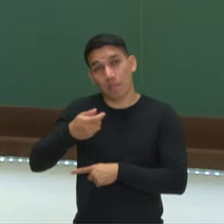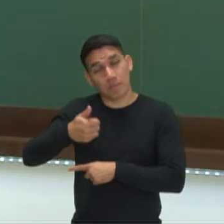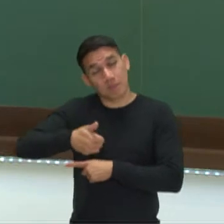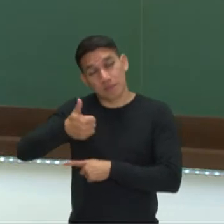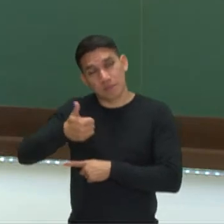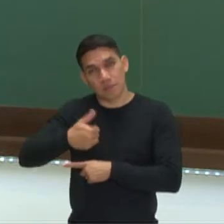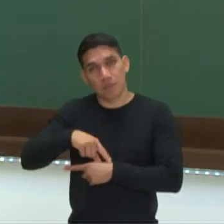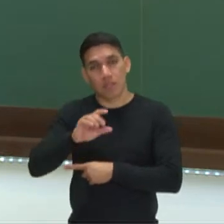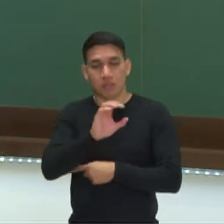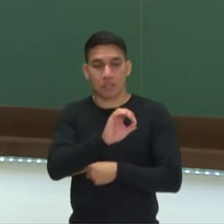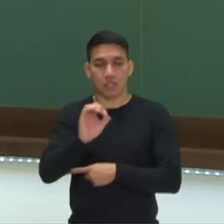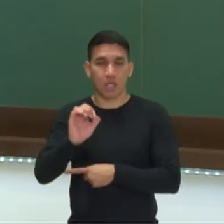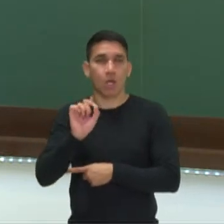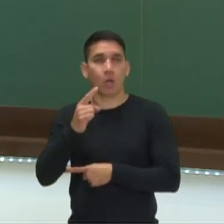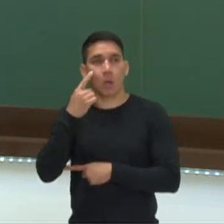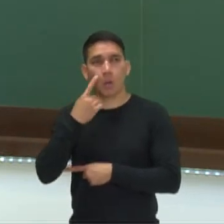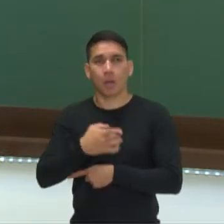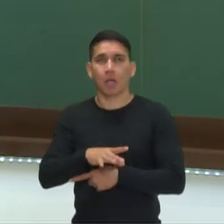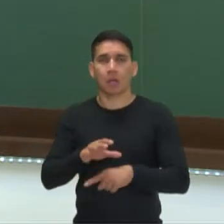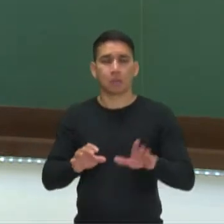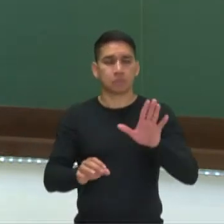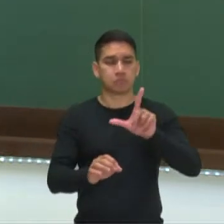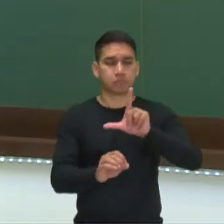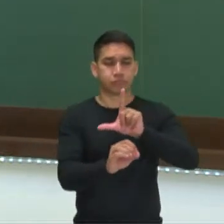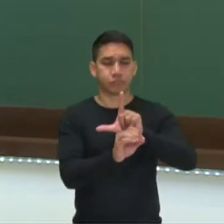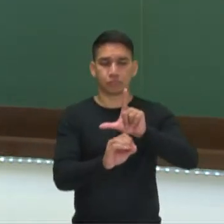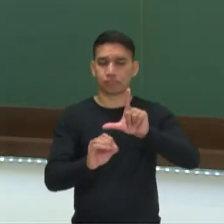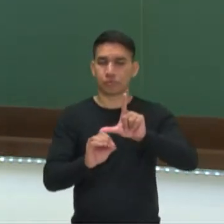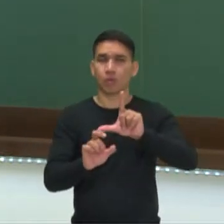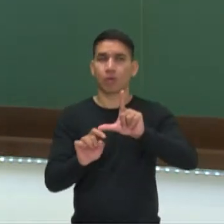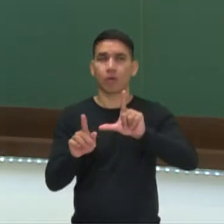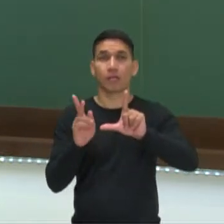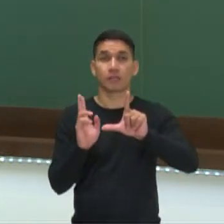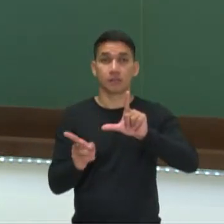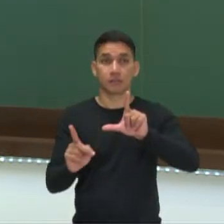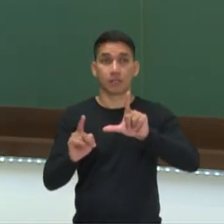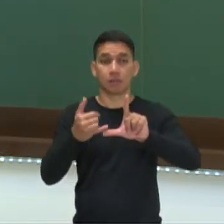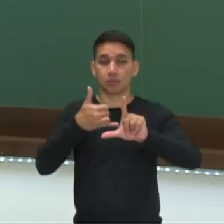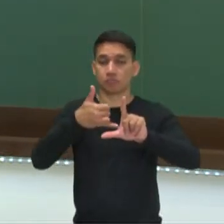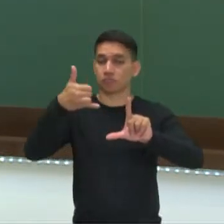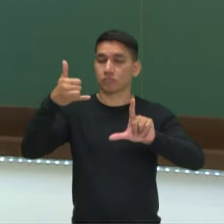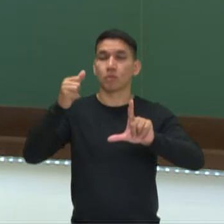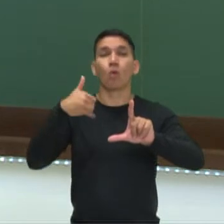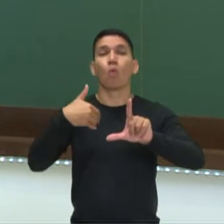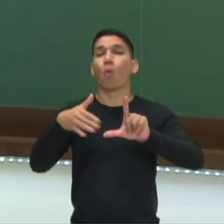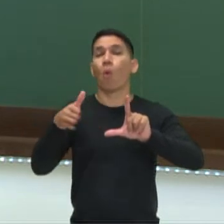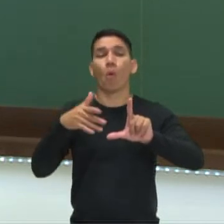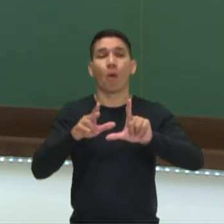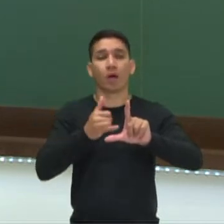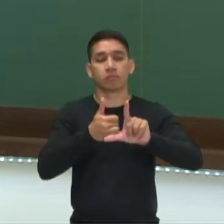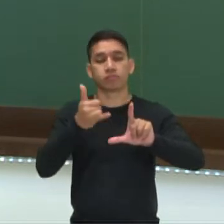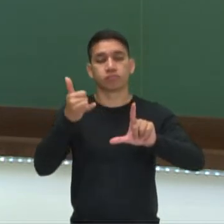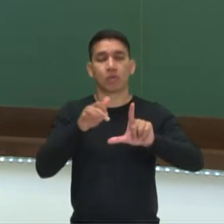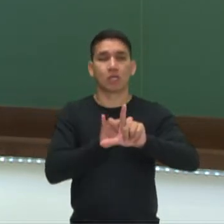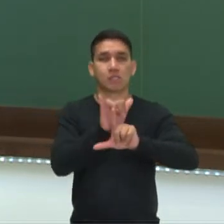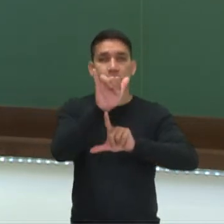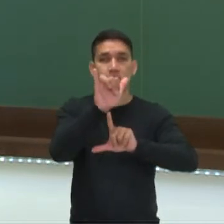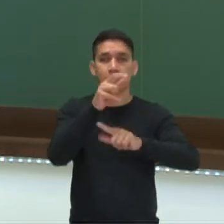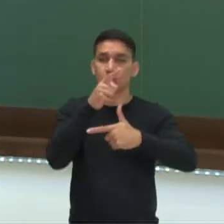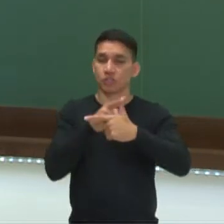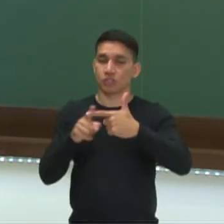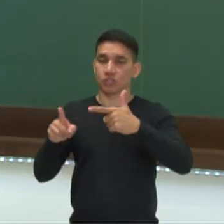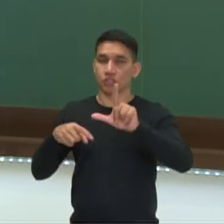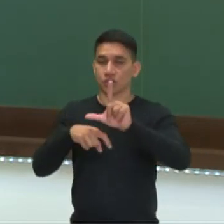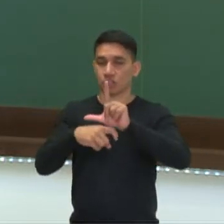0, zero tensão, zero corrente. Então o gráfico é sempre linear. Qualquer valor da coordenada y dividido pela